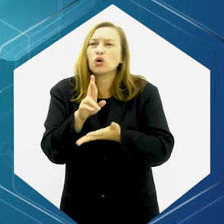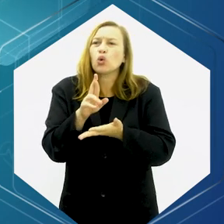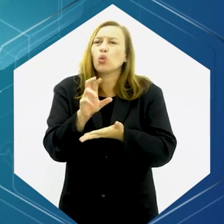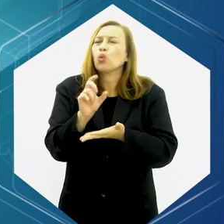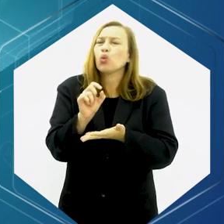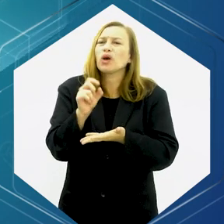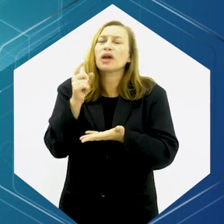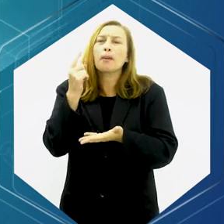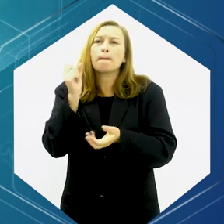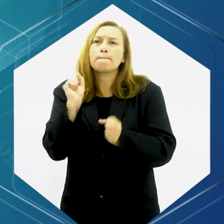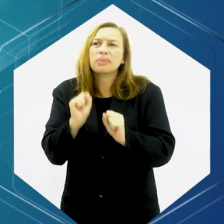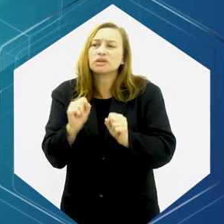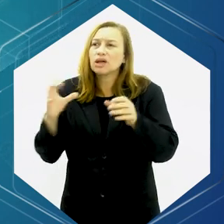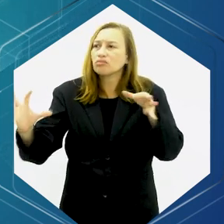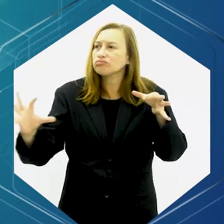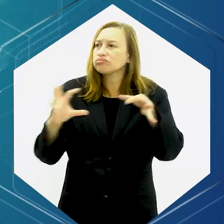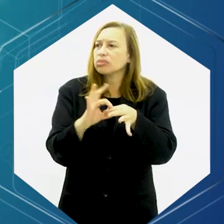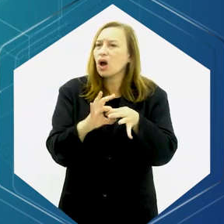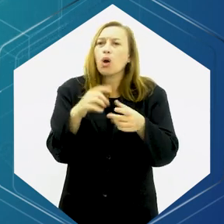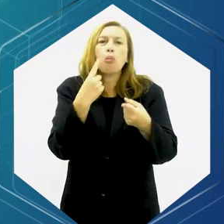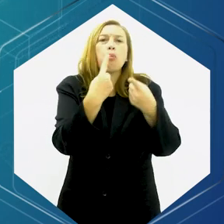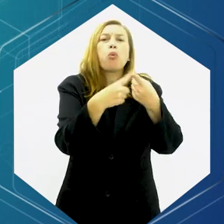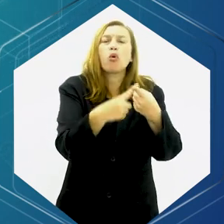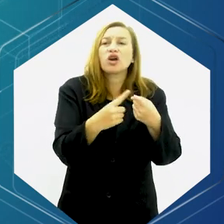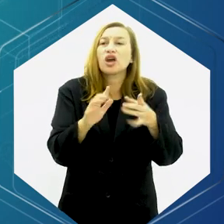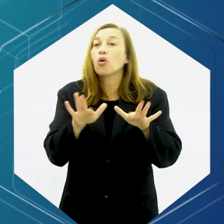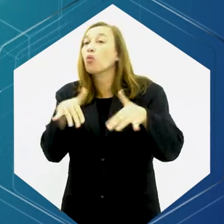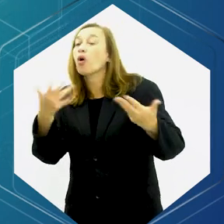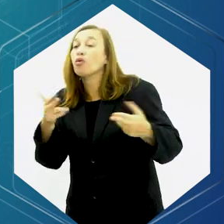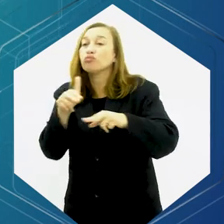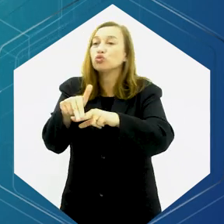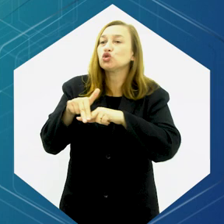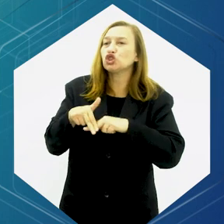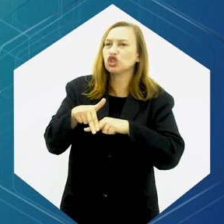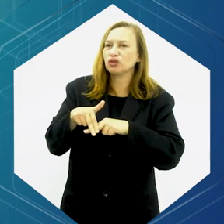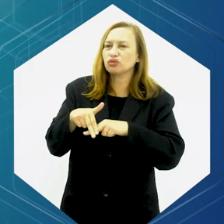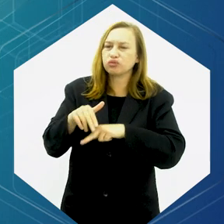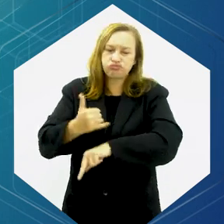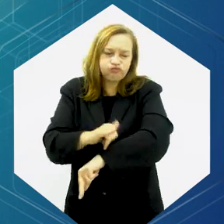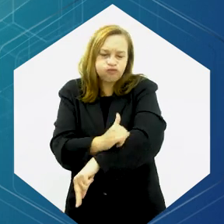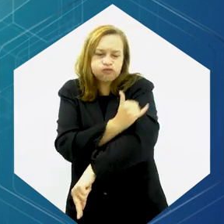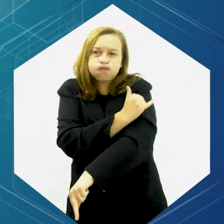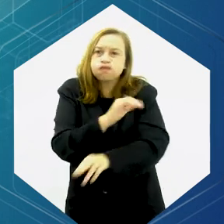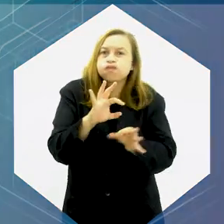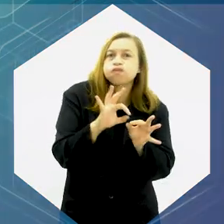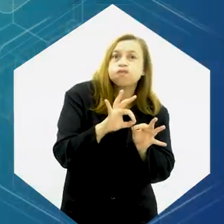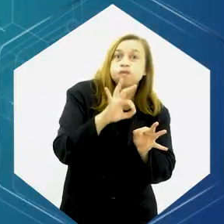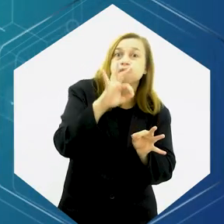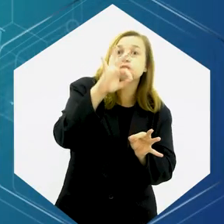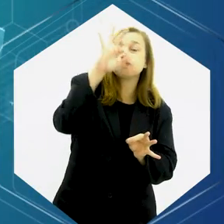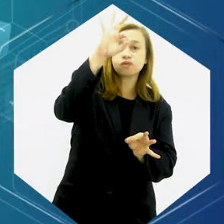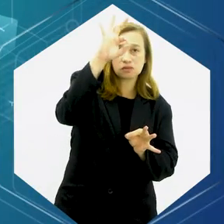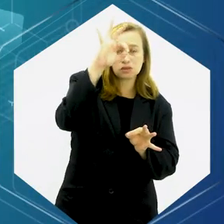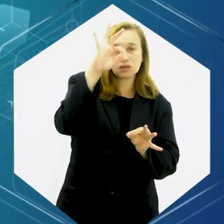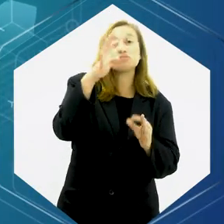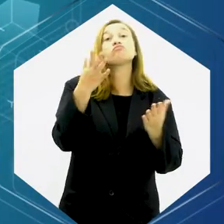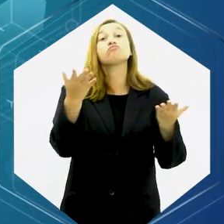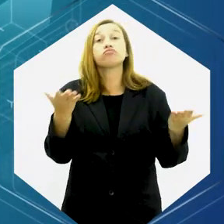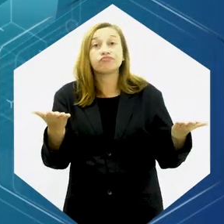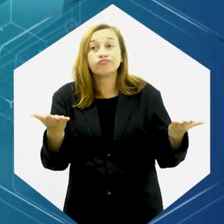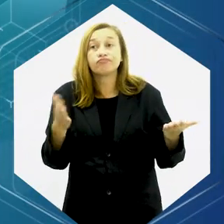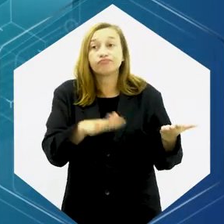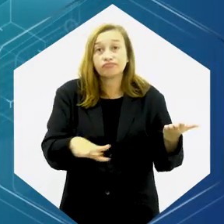resultados O que que a gente pode associar por né o por quais as causas desse aumento tanto da altura quanto da da